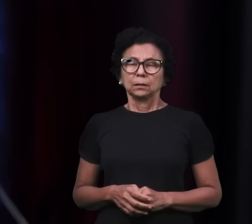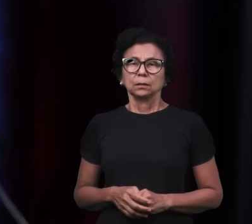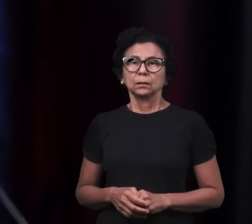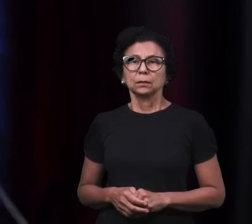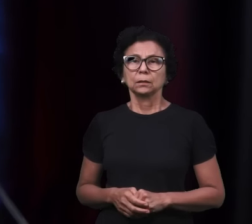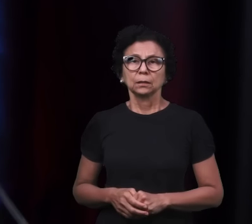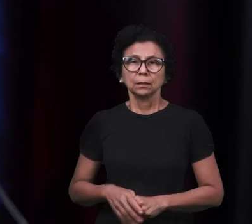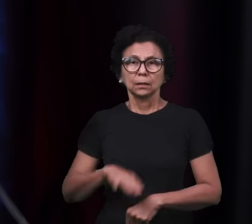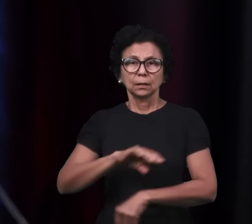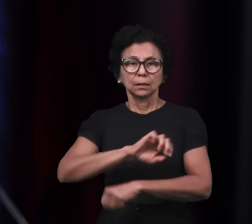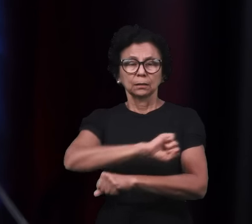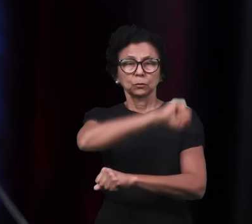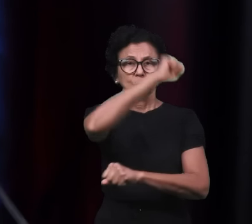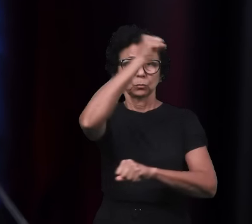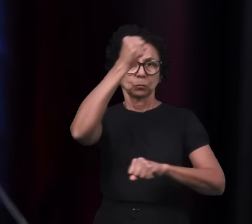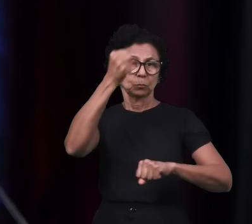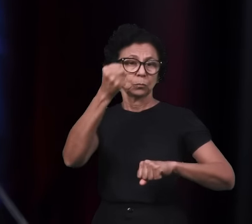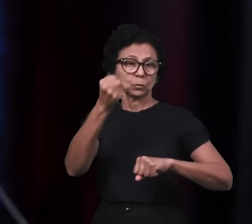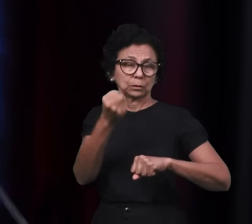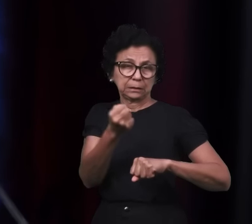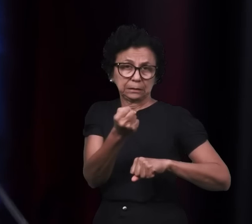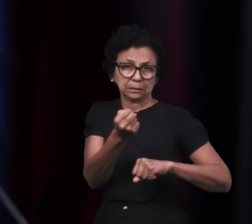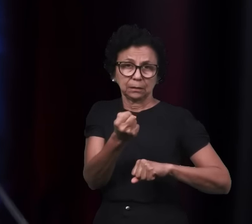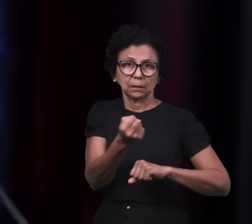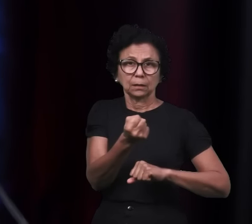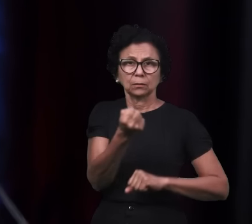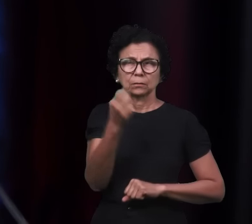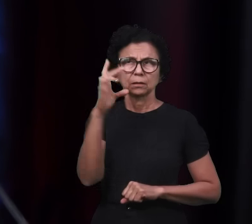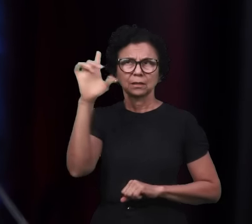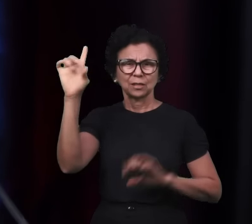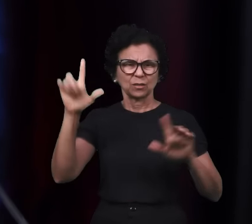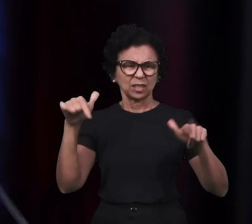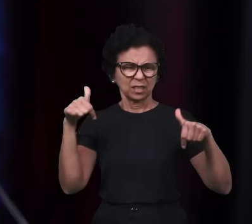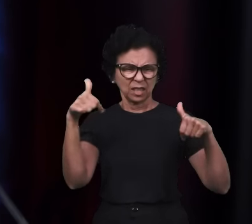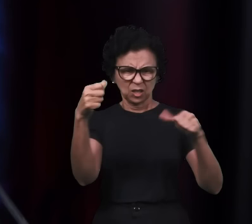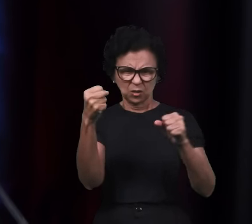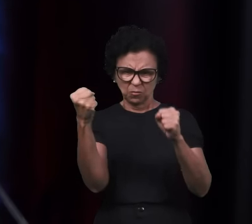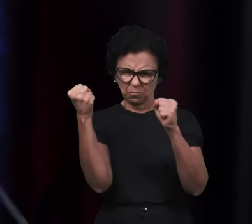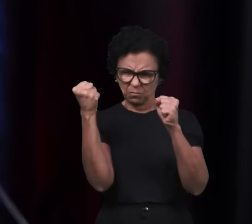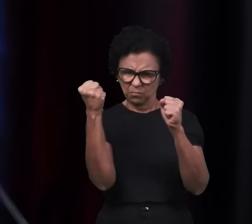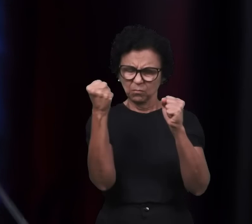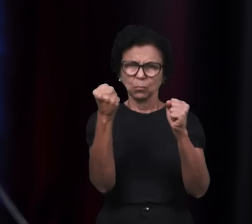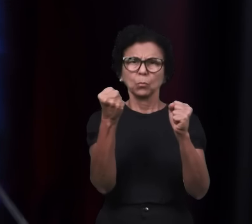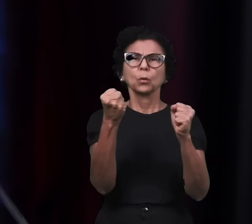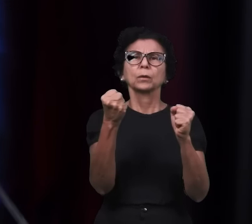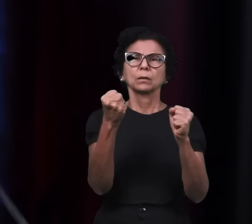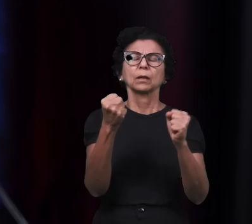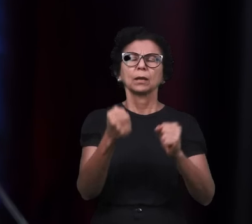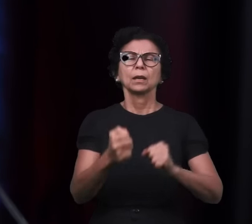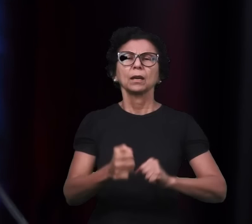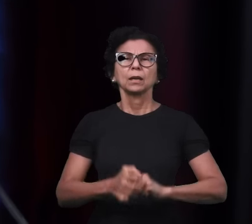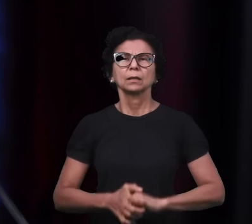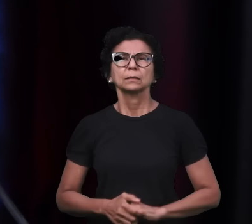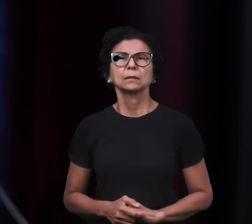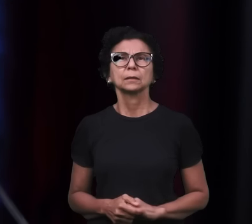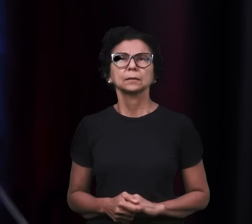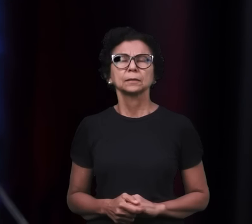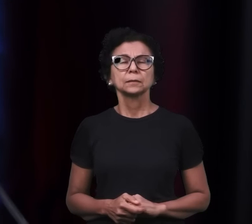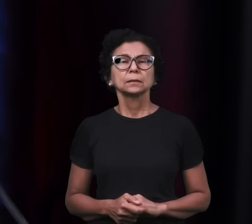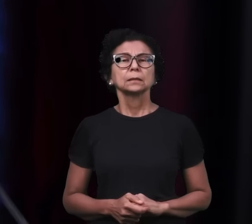se manifesta de uma forma poderosa. Deus dá no Sinai também